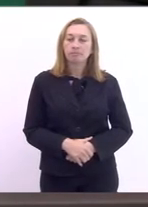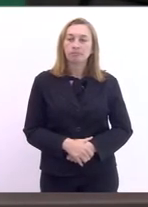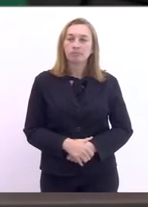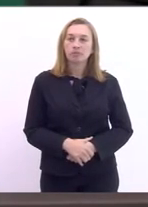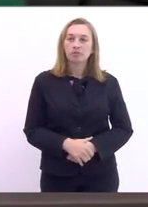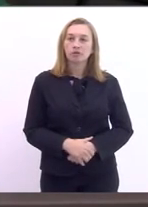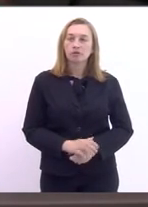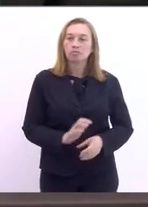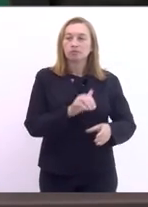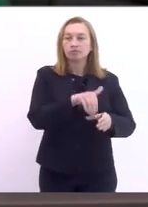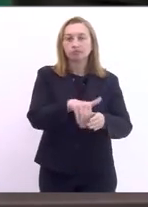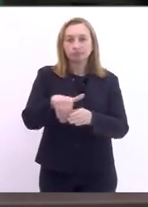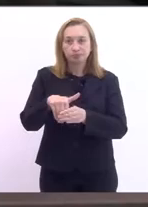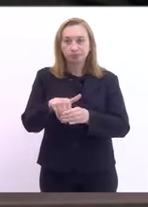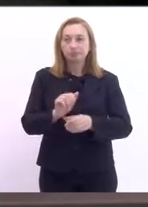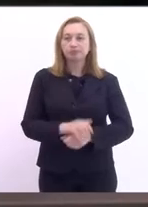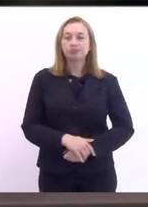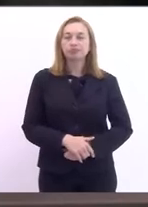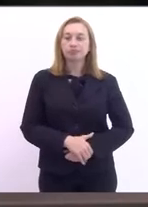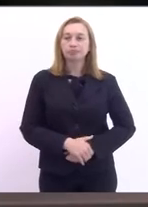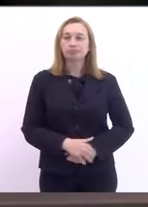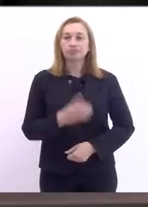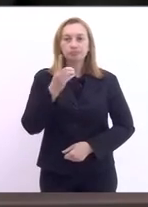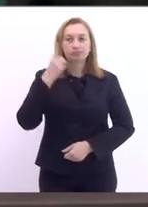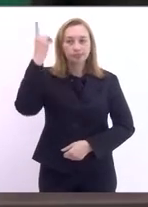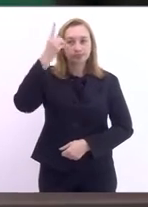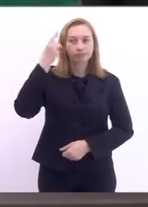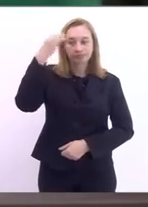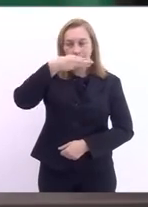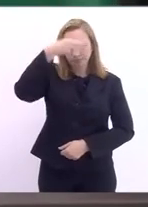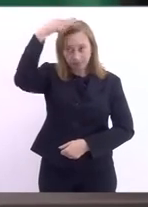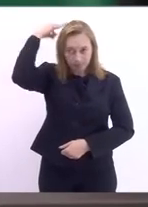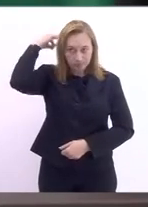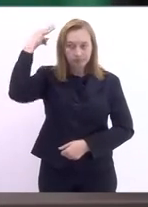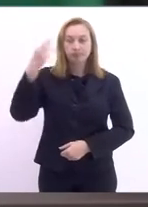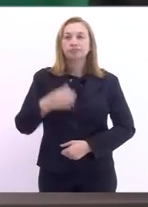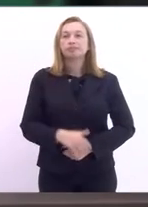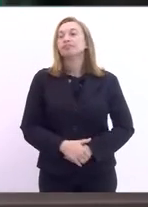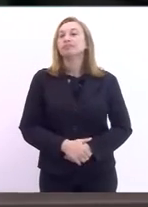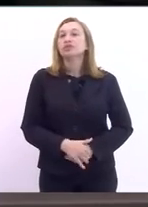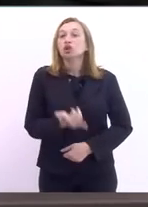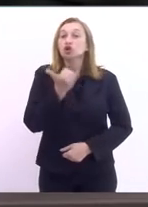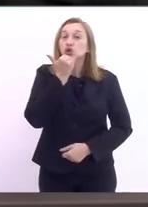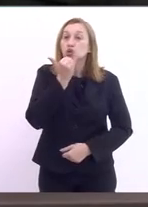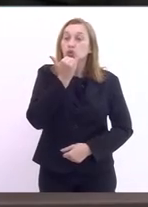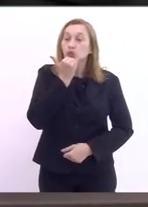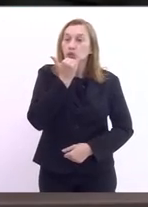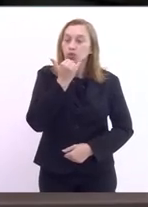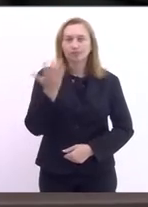O voto do deputado Márcio Pacheco.